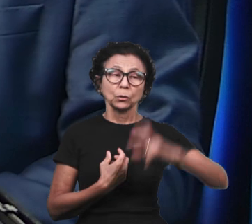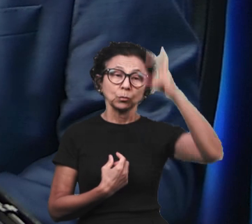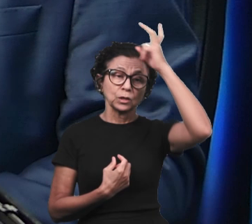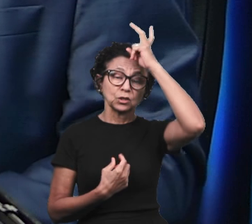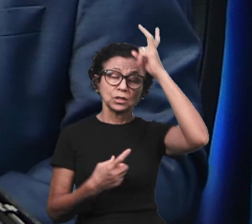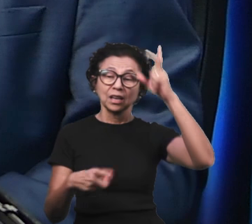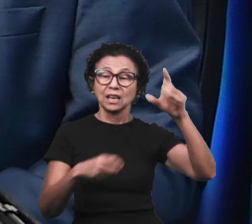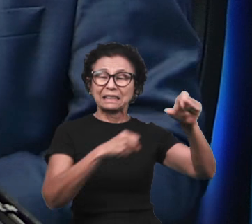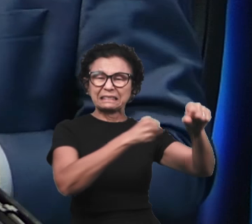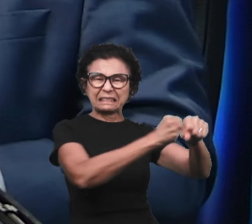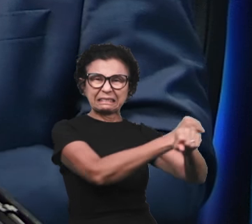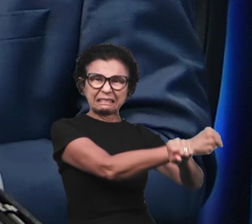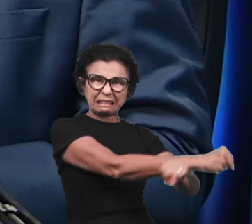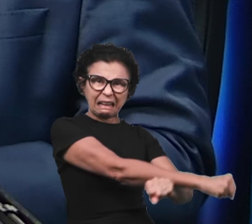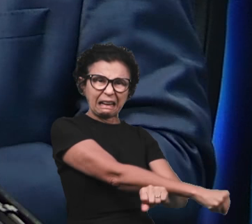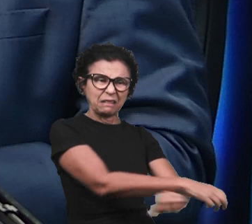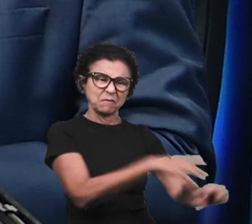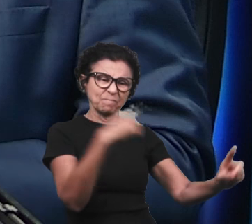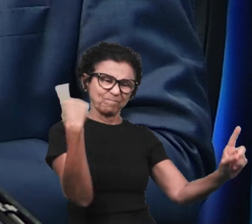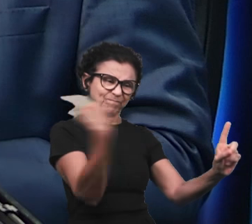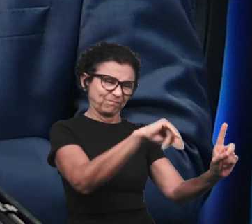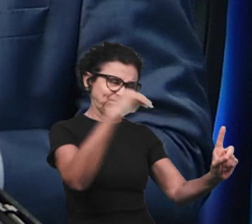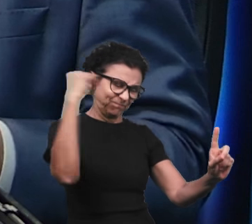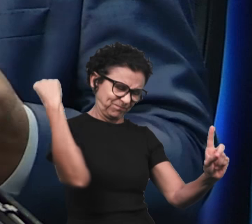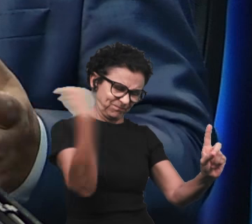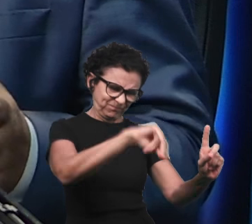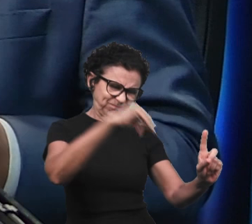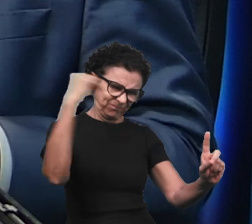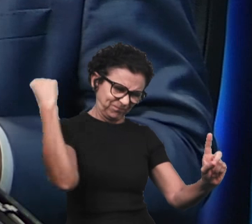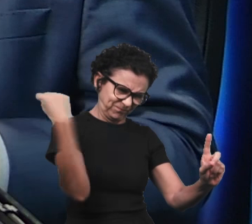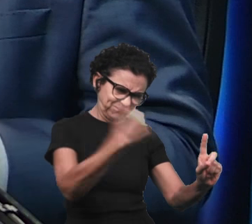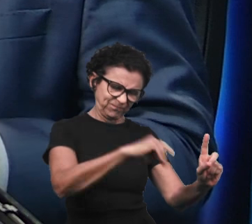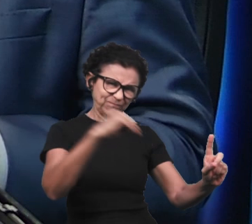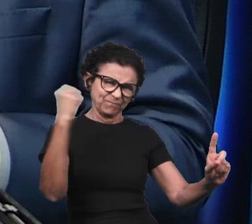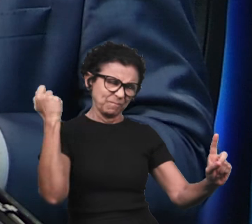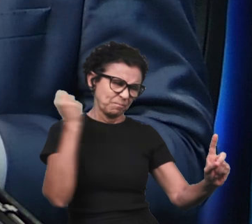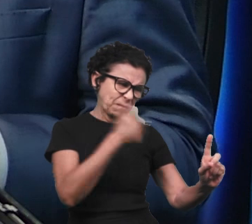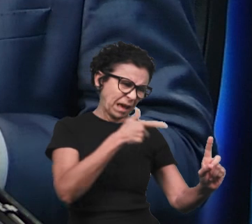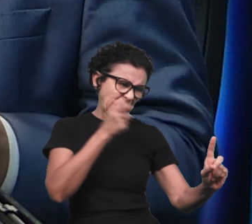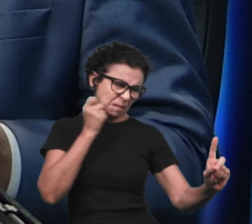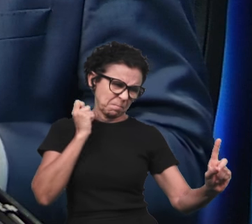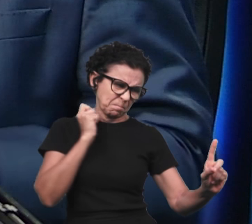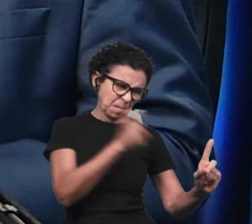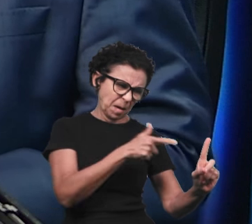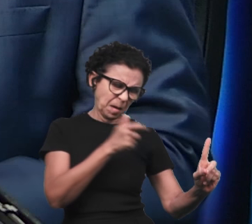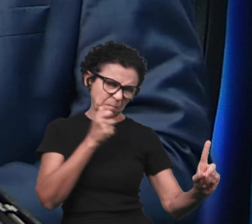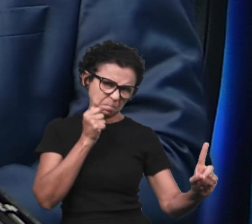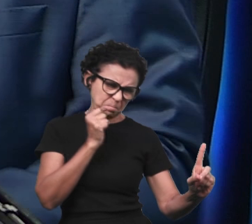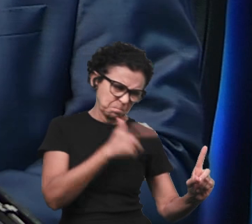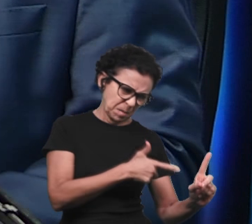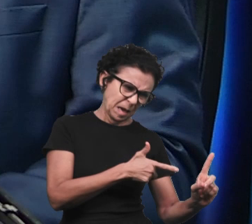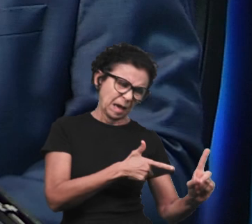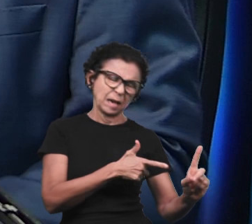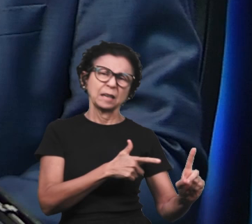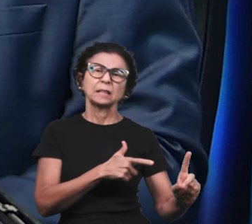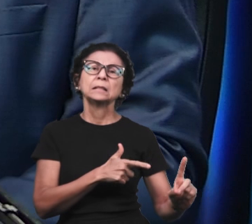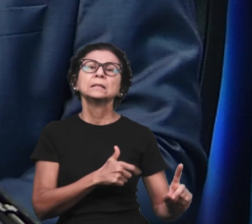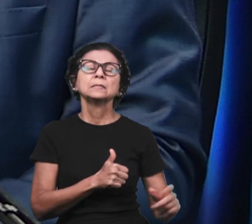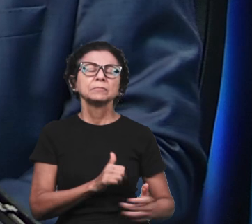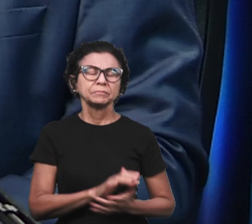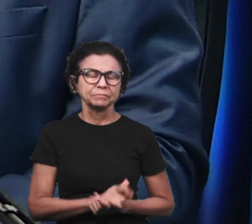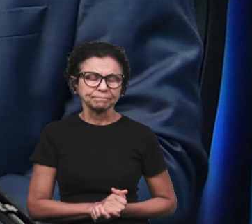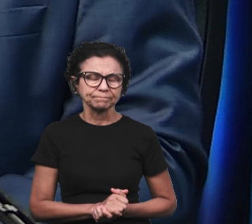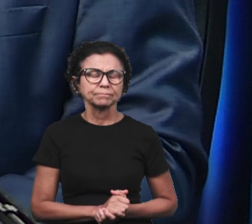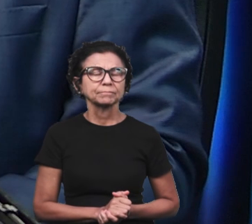nada, sofrendo debaixo de chicote e de xingamentos e de humilhações ali no